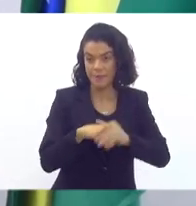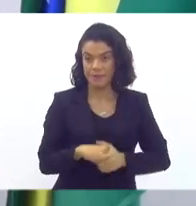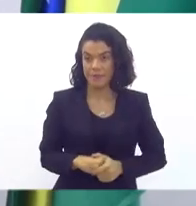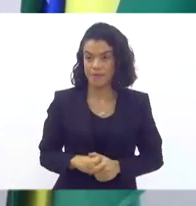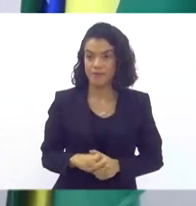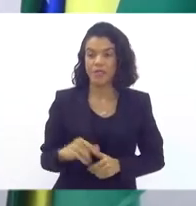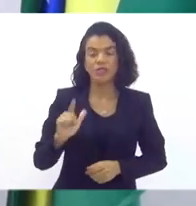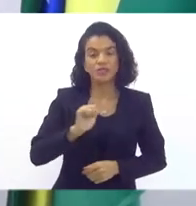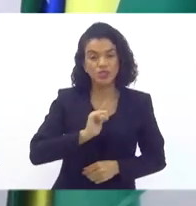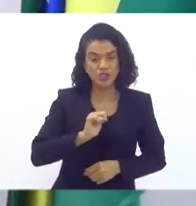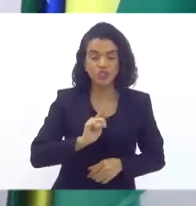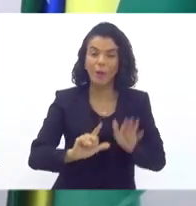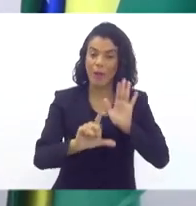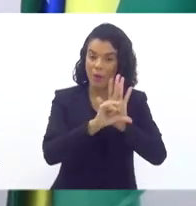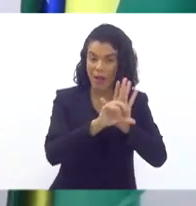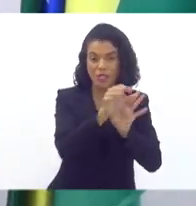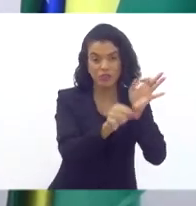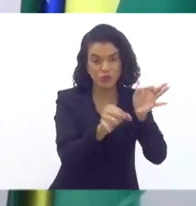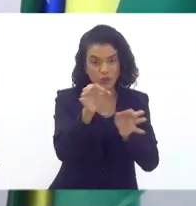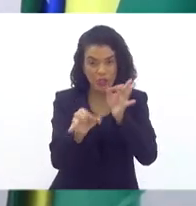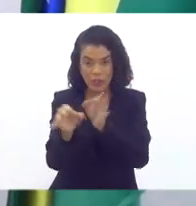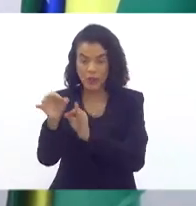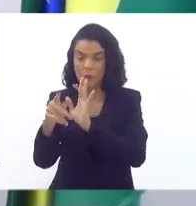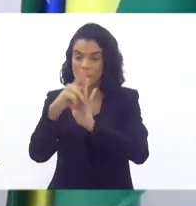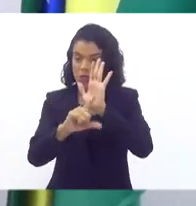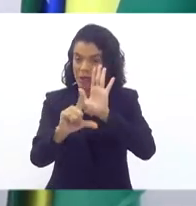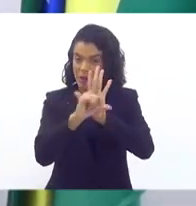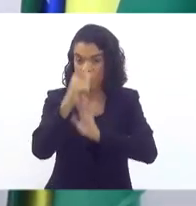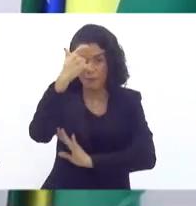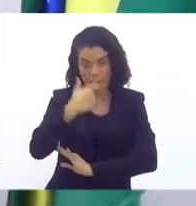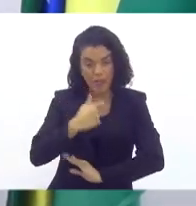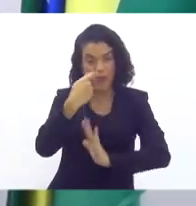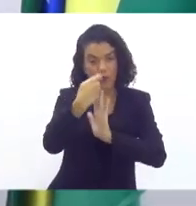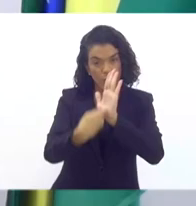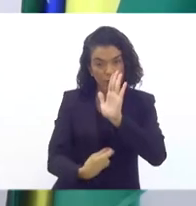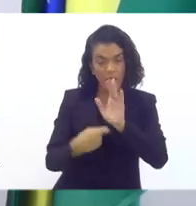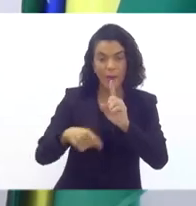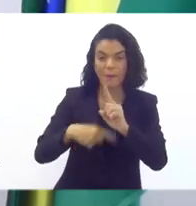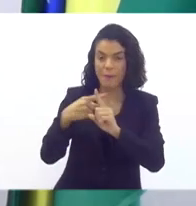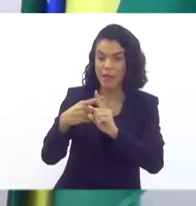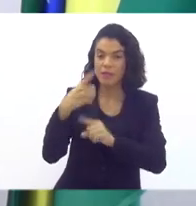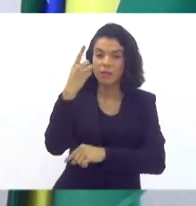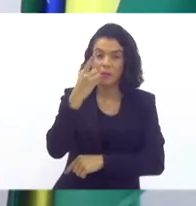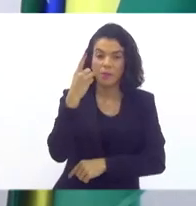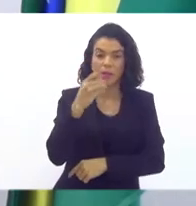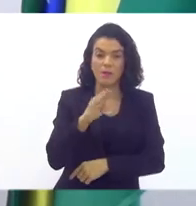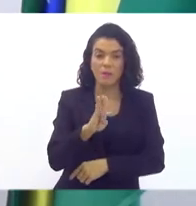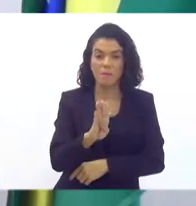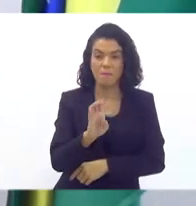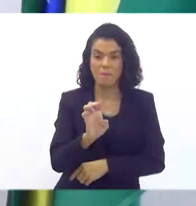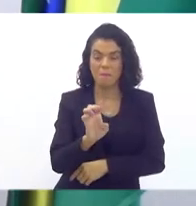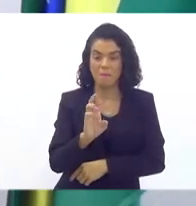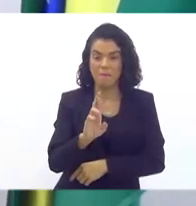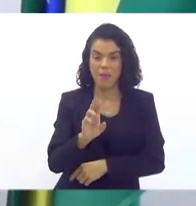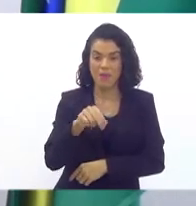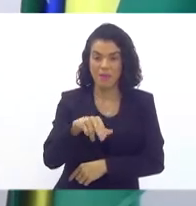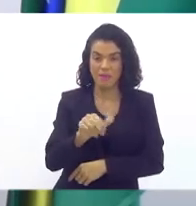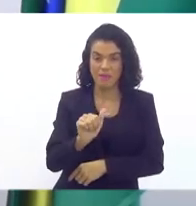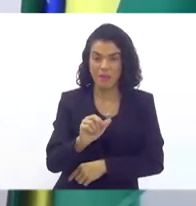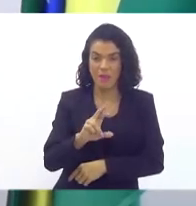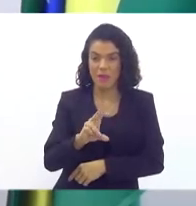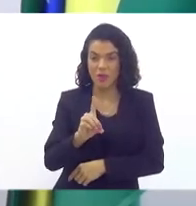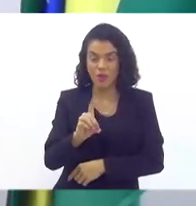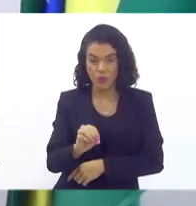uma lei tramitando nessa casa um de me autoria e do deputado então Deputado Bernardo Rossi os secretário de governo